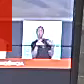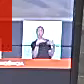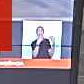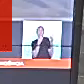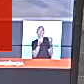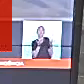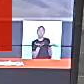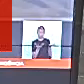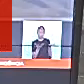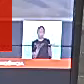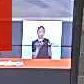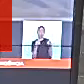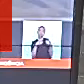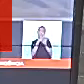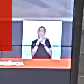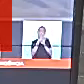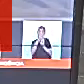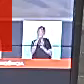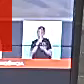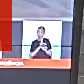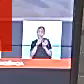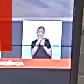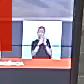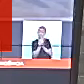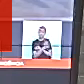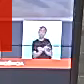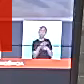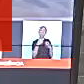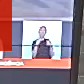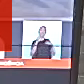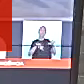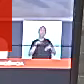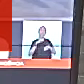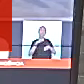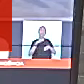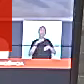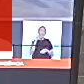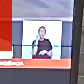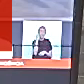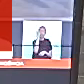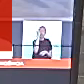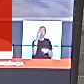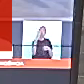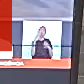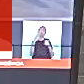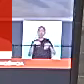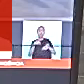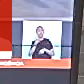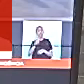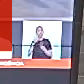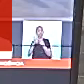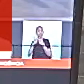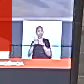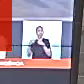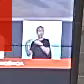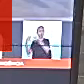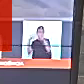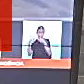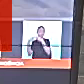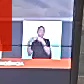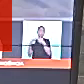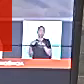E doenças sérias que dependem desse transporte intermunicipal. Nós estamos aqui para lutar e para